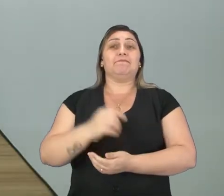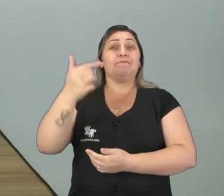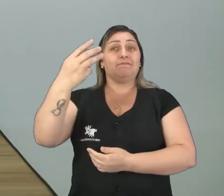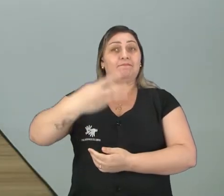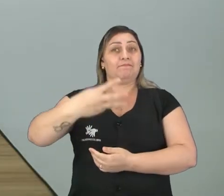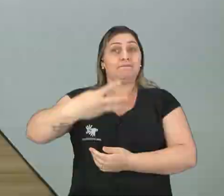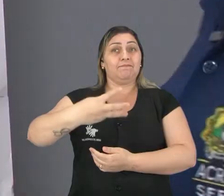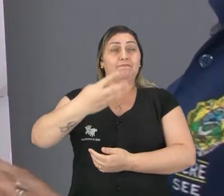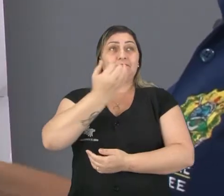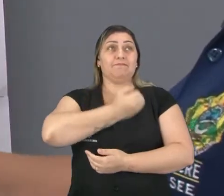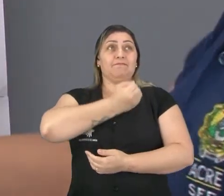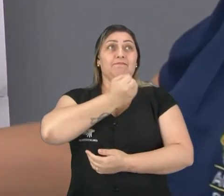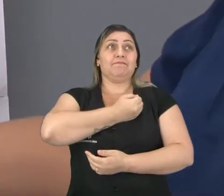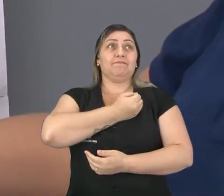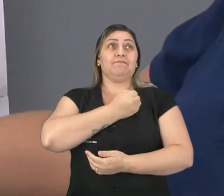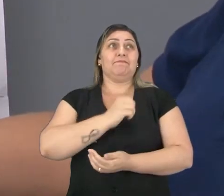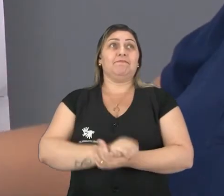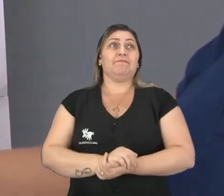número 3.